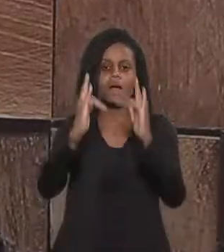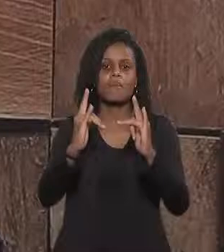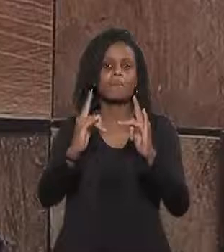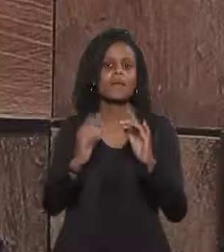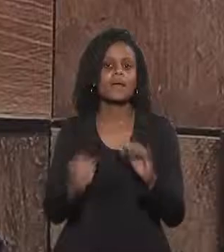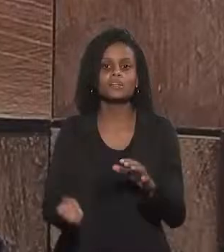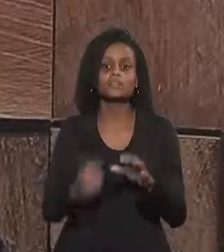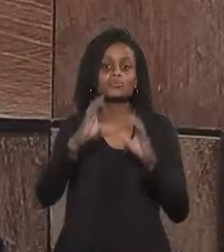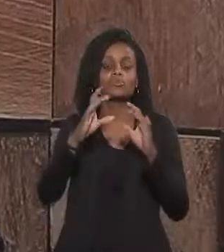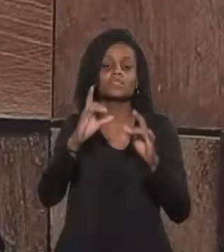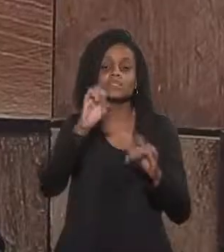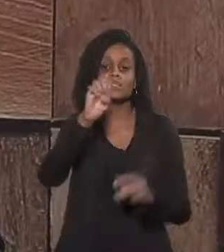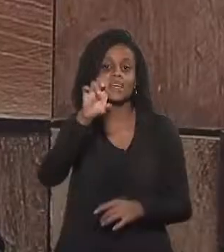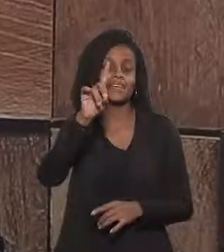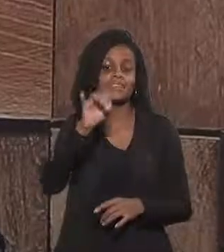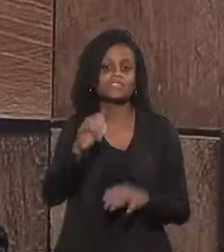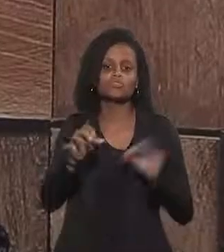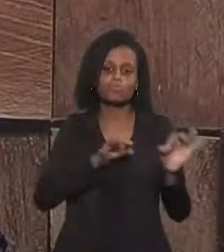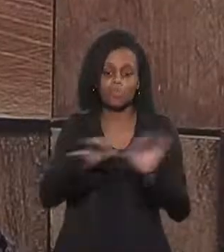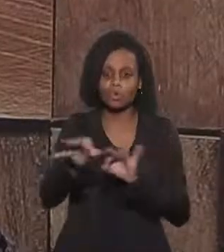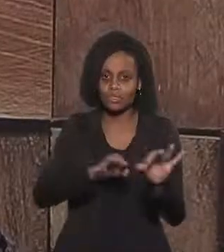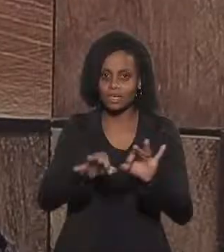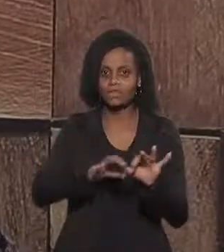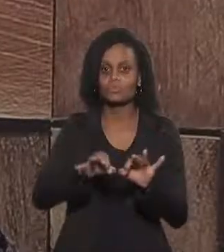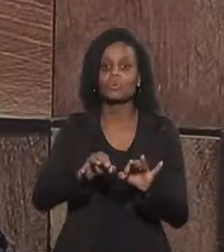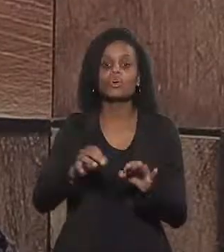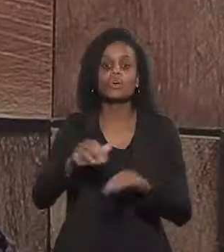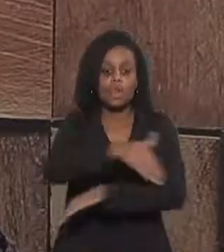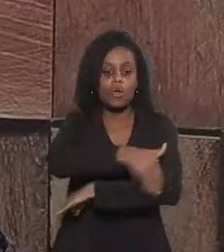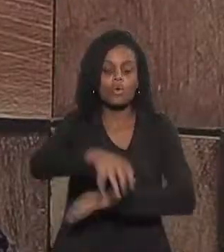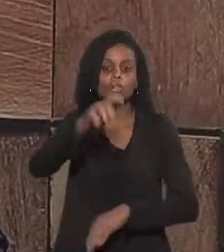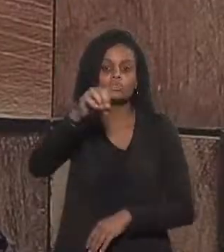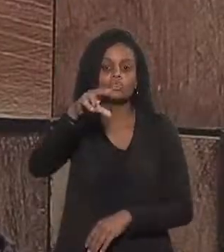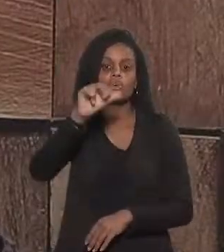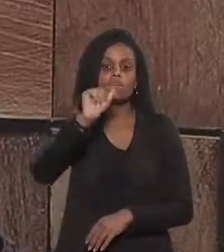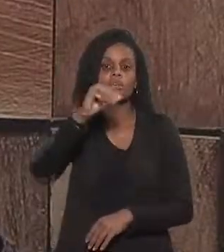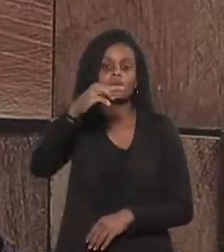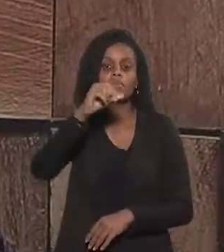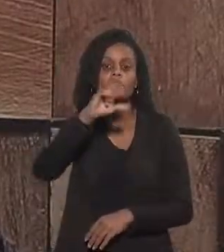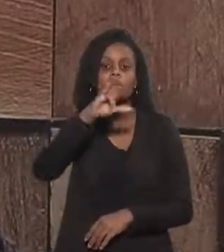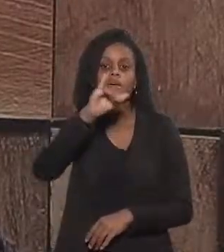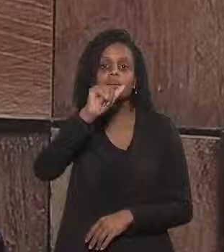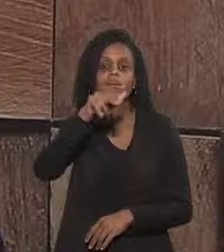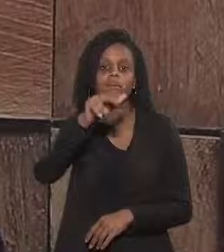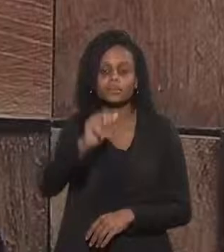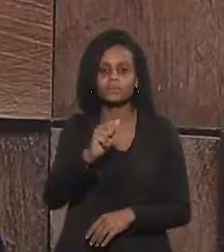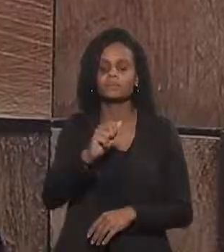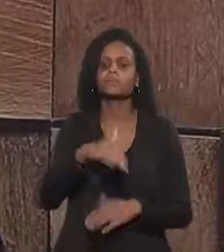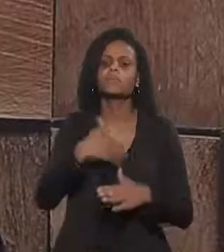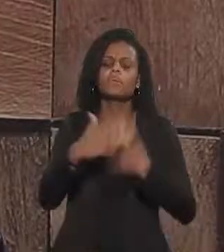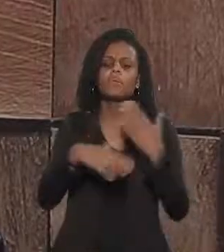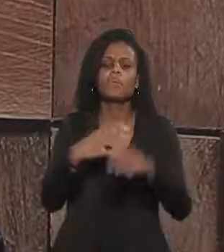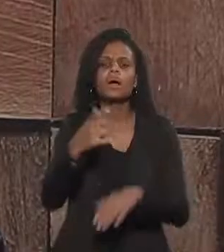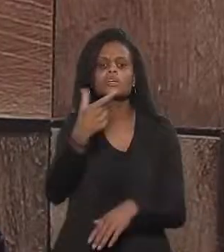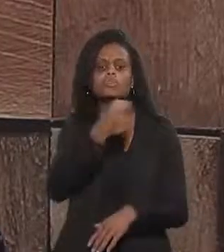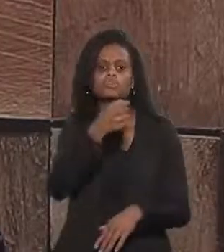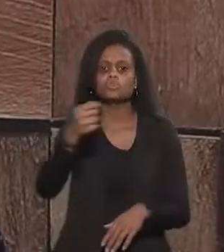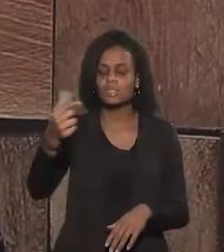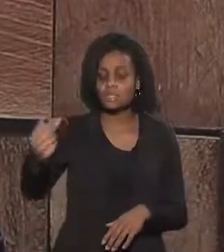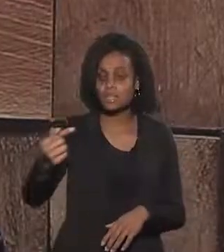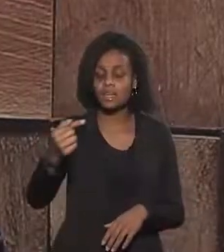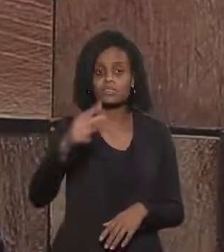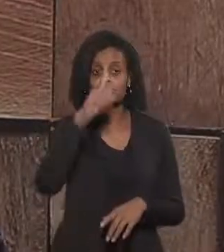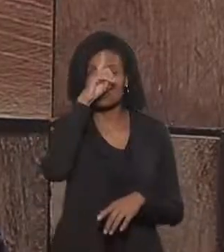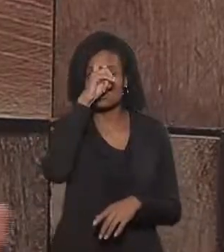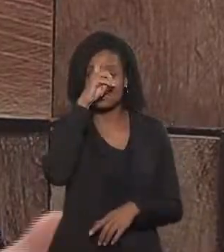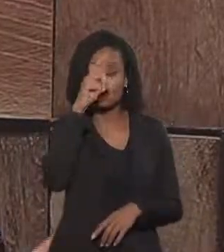E tudo funcionando, tudo até que em 2007 o Procardíaco não queria mais a unidade pediátrica lá, porque não era